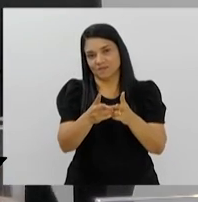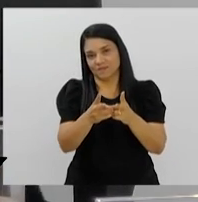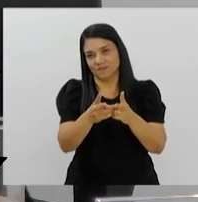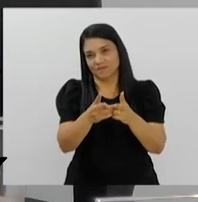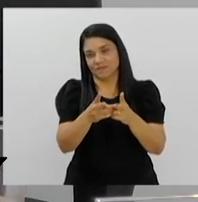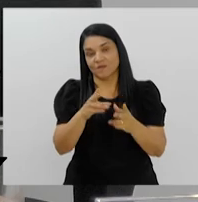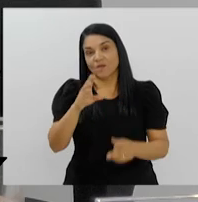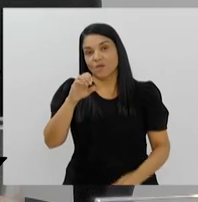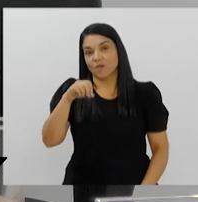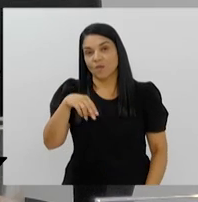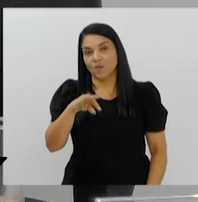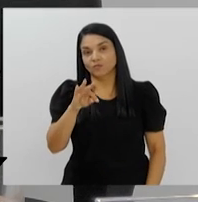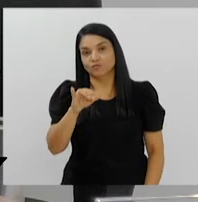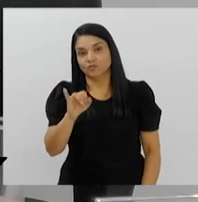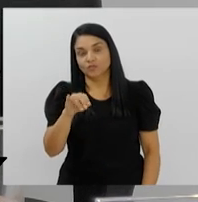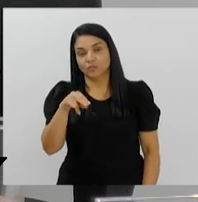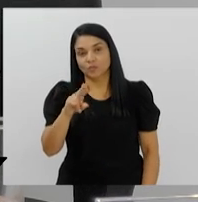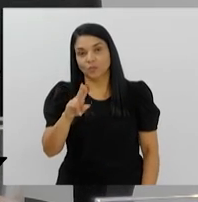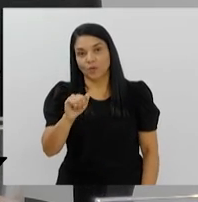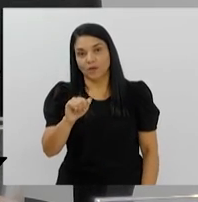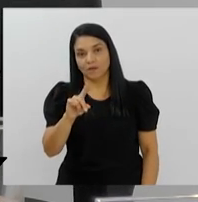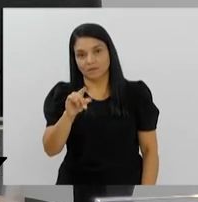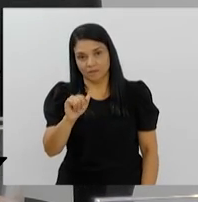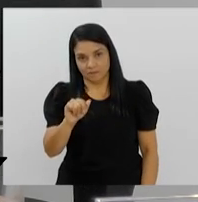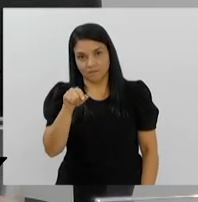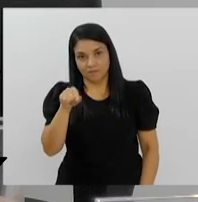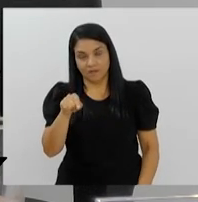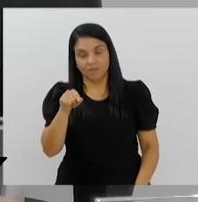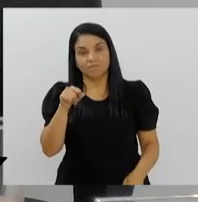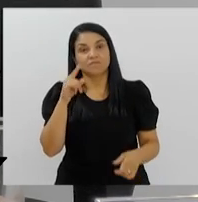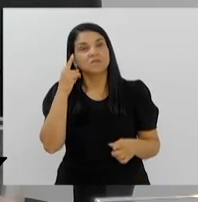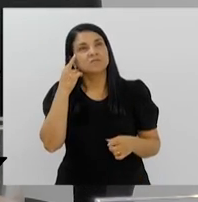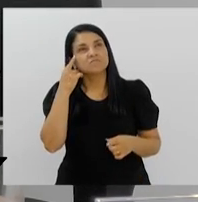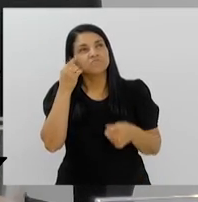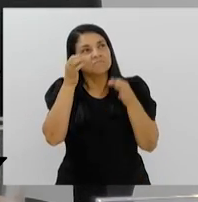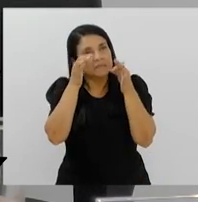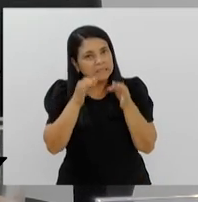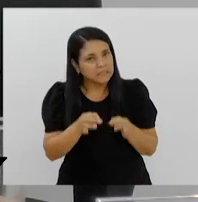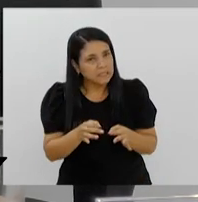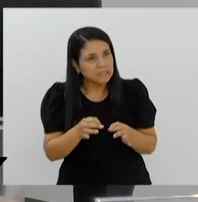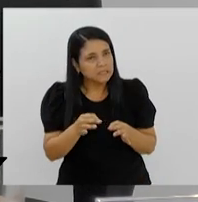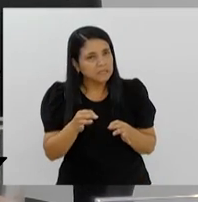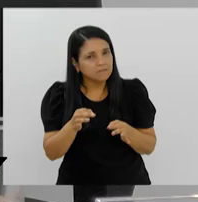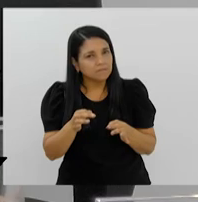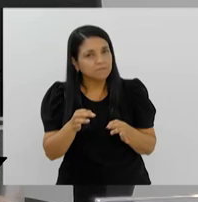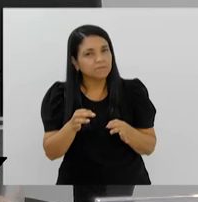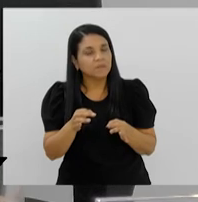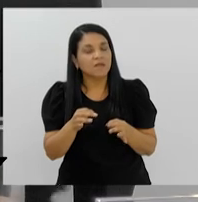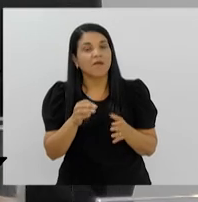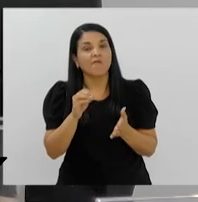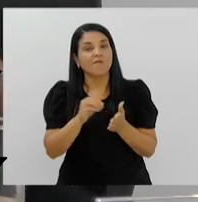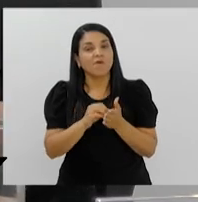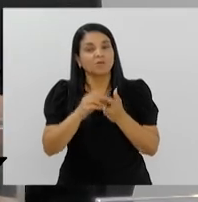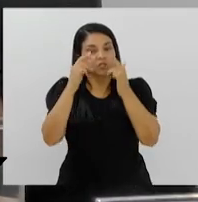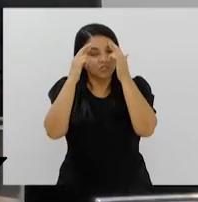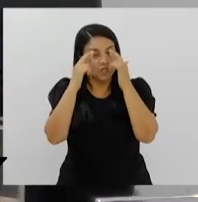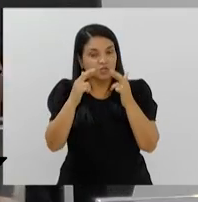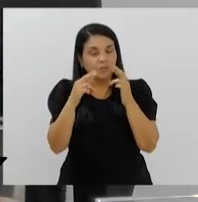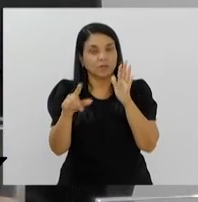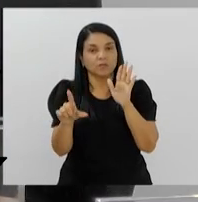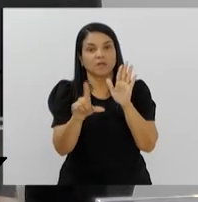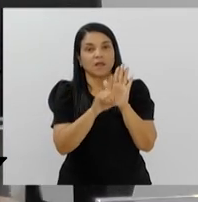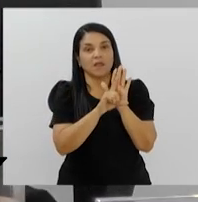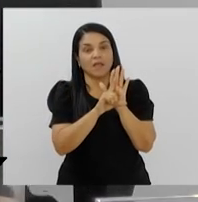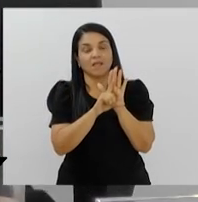palavra continuada nos remete não é a com toda certeza a uma falta de respeito da Lei Por parte